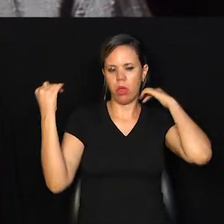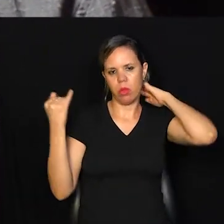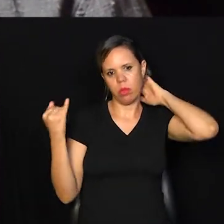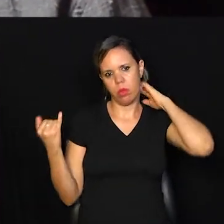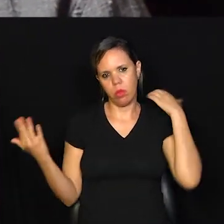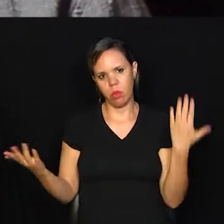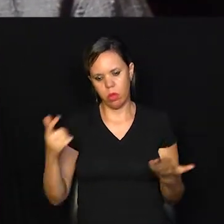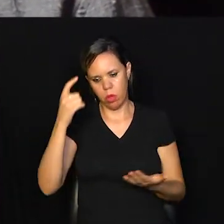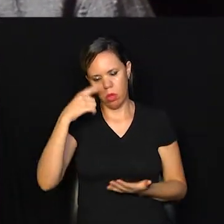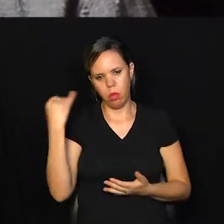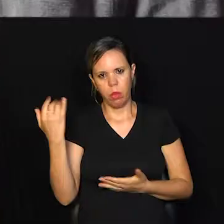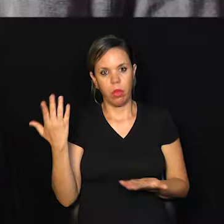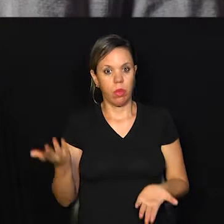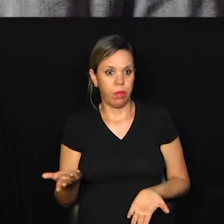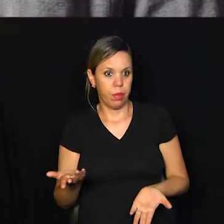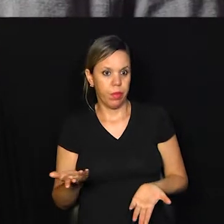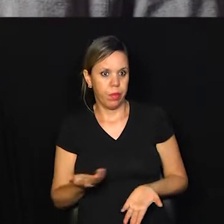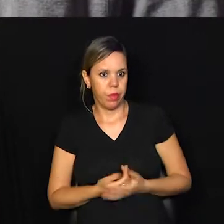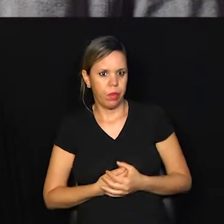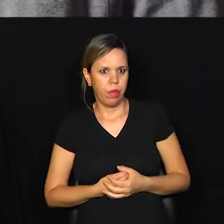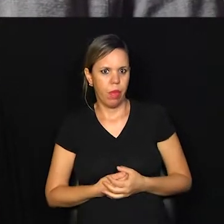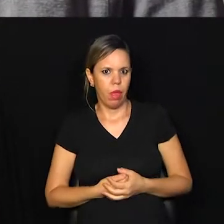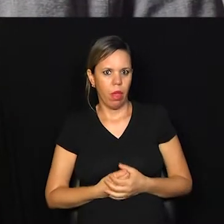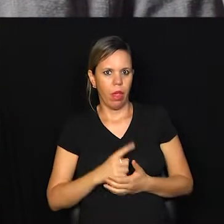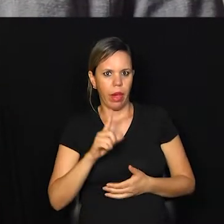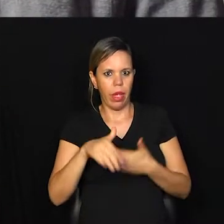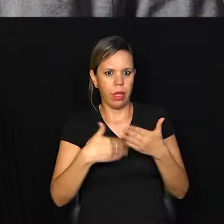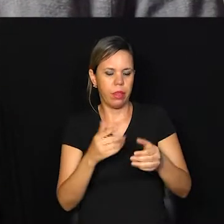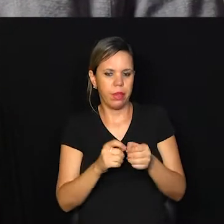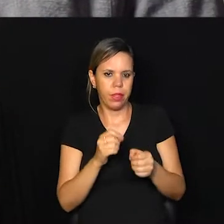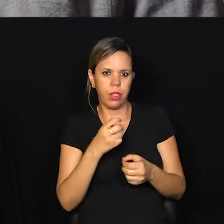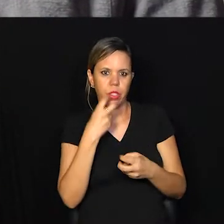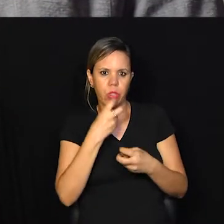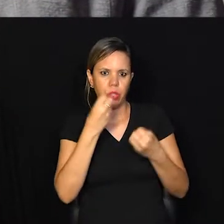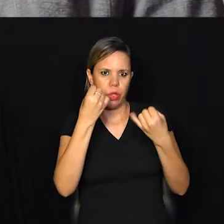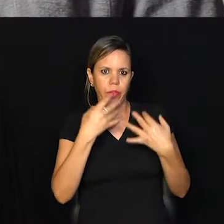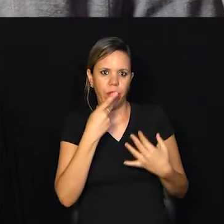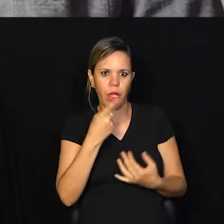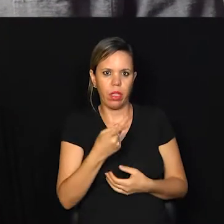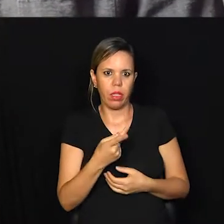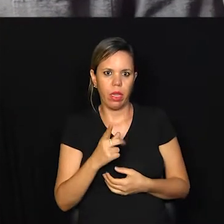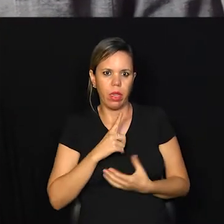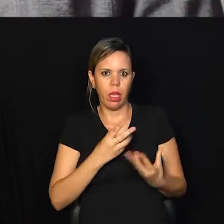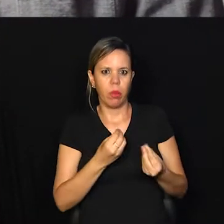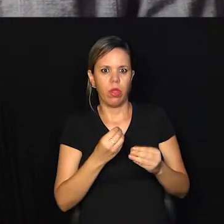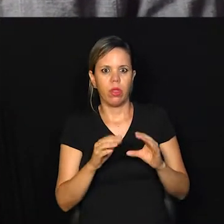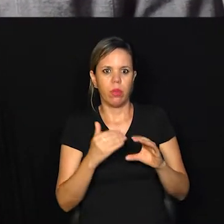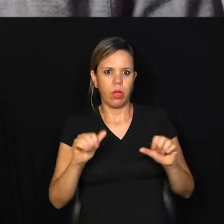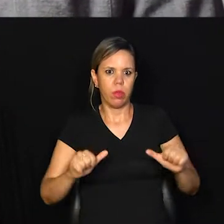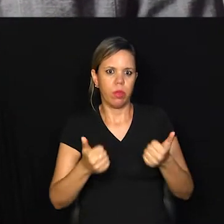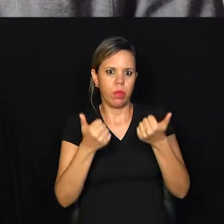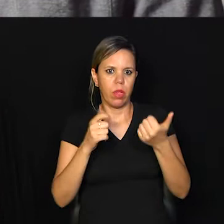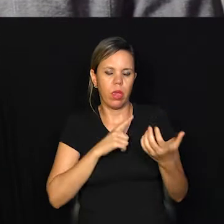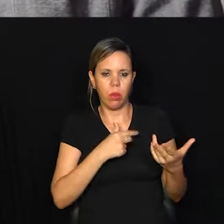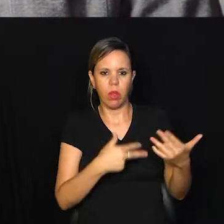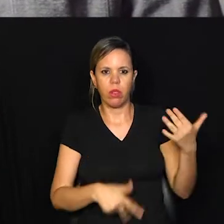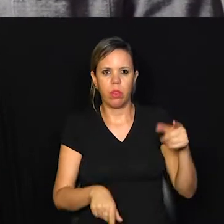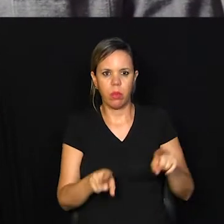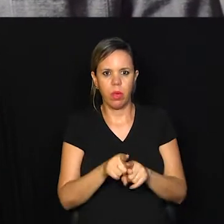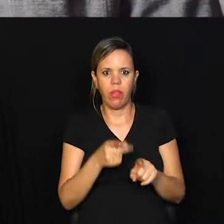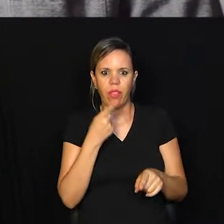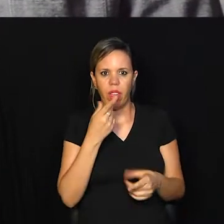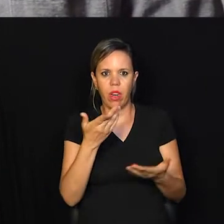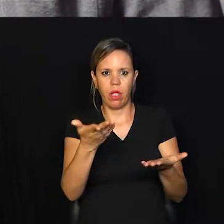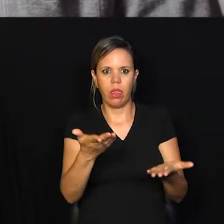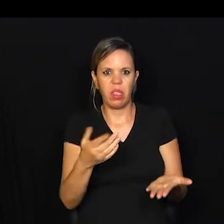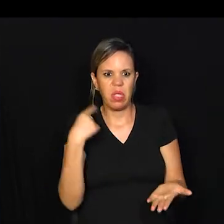ser alguém relevante. E aí, depois que eu falo, Tem muita mensagem positiva, mas tem muita gente falando, pô,